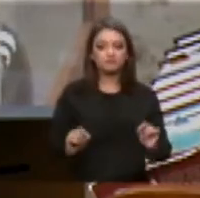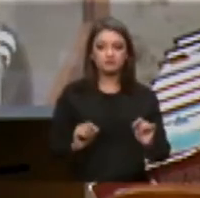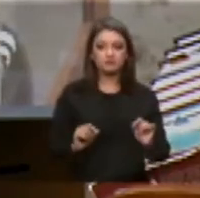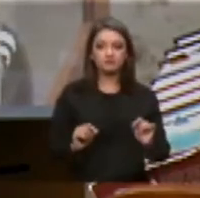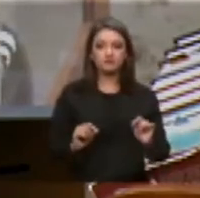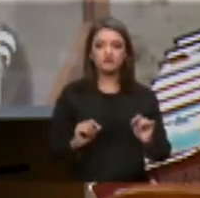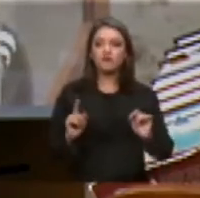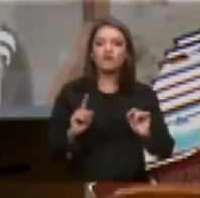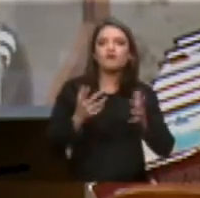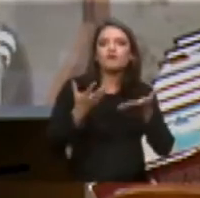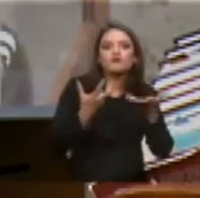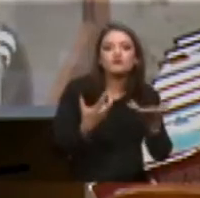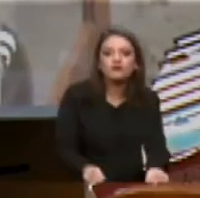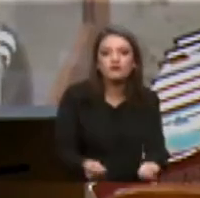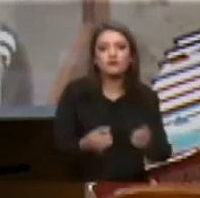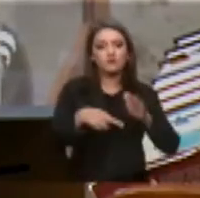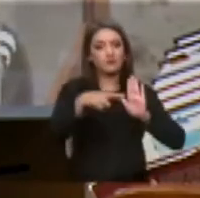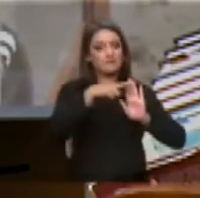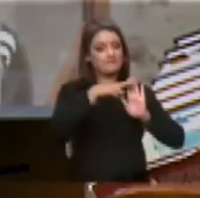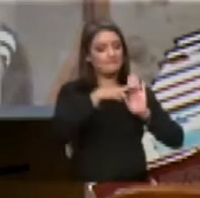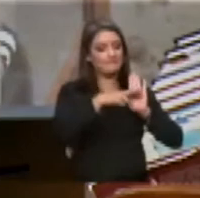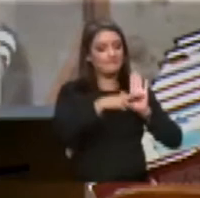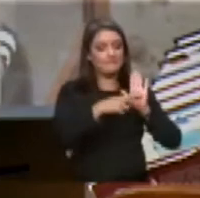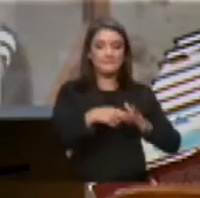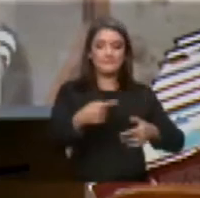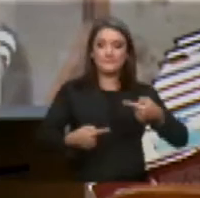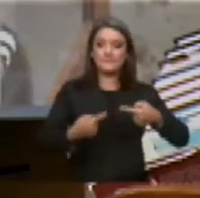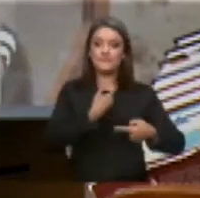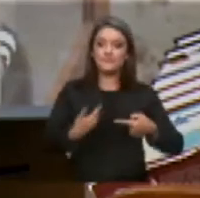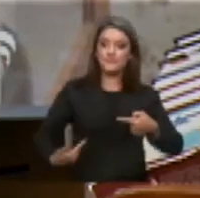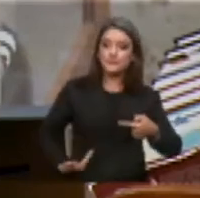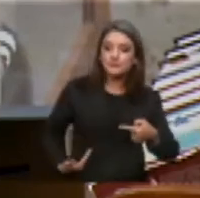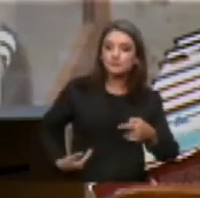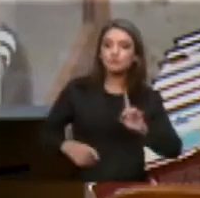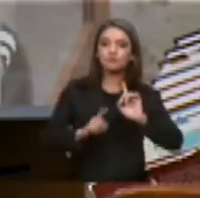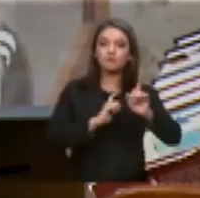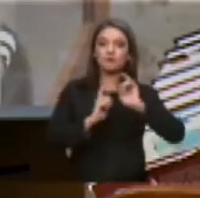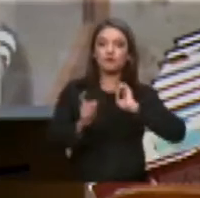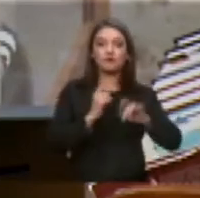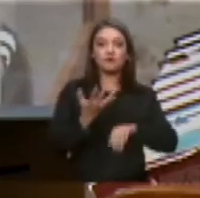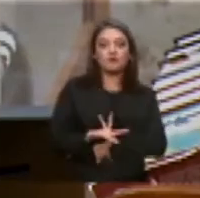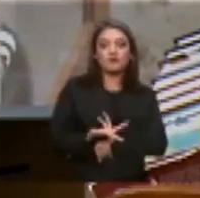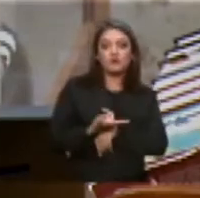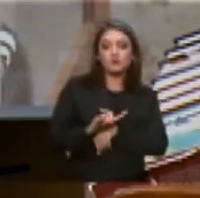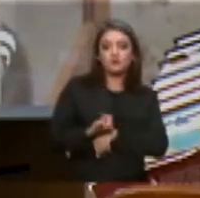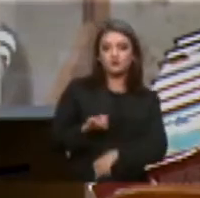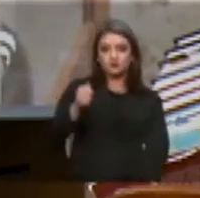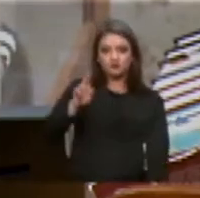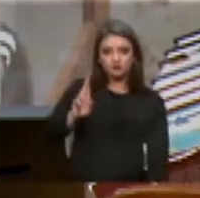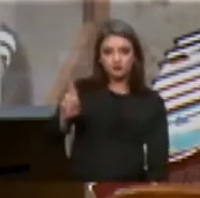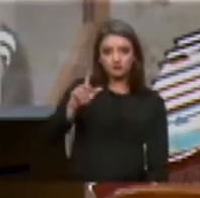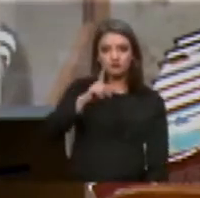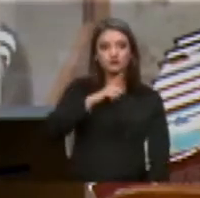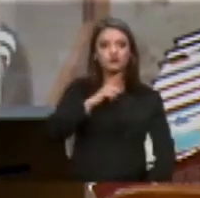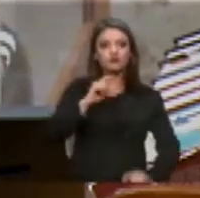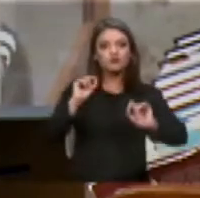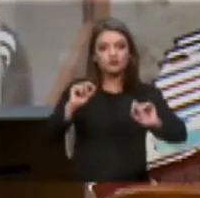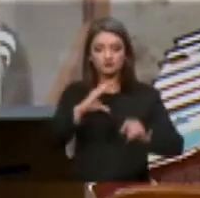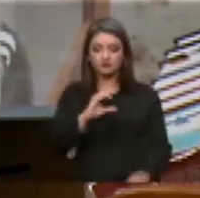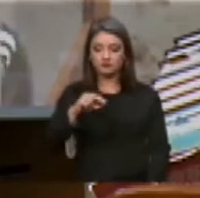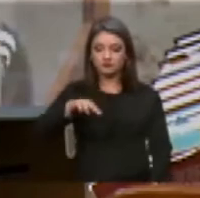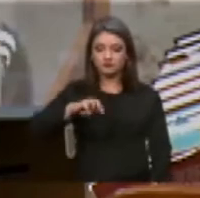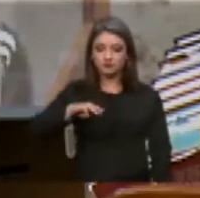contra a opção regulatória da política pública de gestão de qualidade do ar, que foi estabelecido pelo CONAMA em atenção à sua